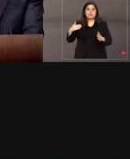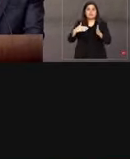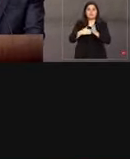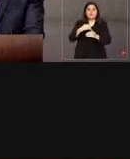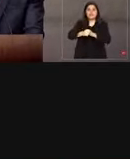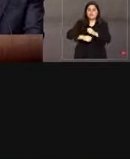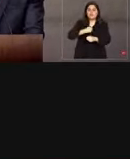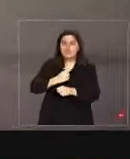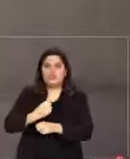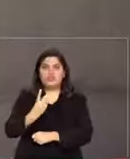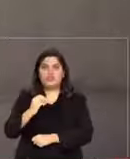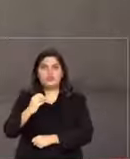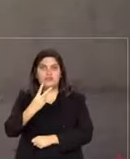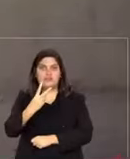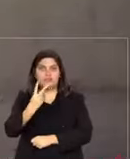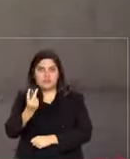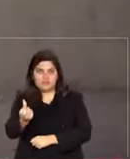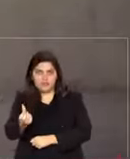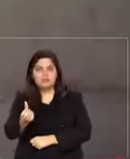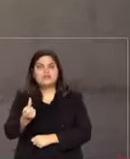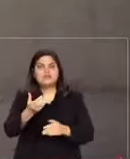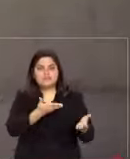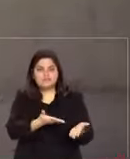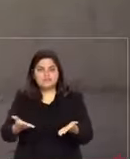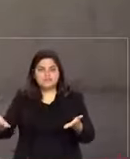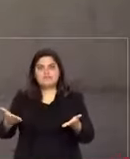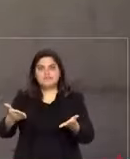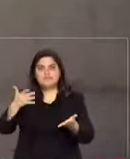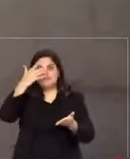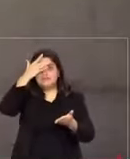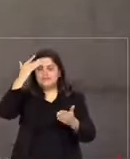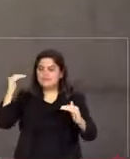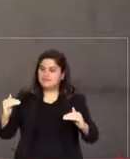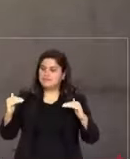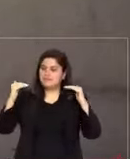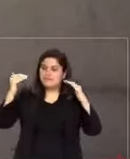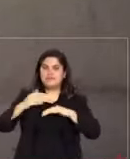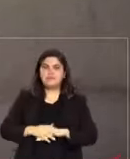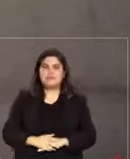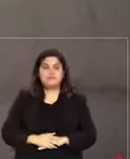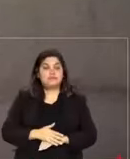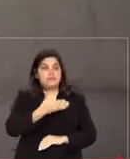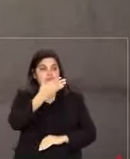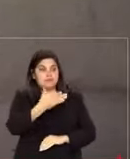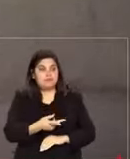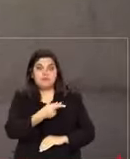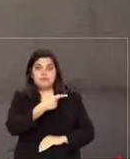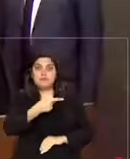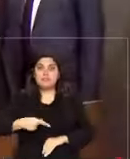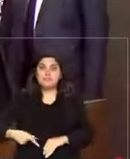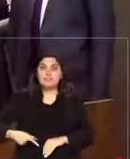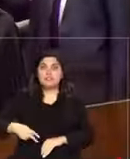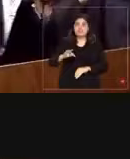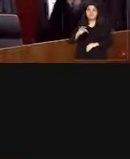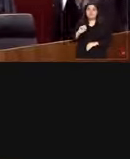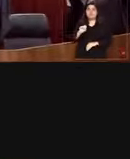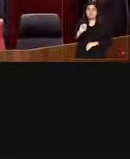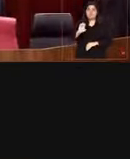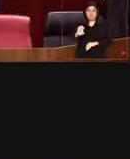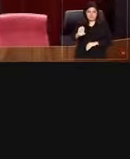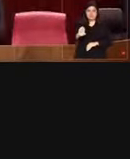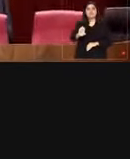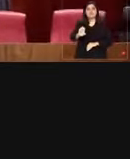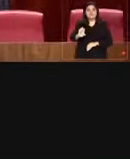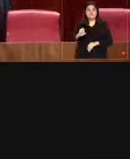2026. Compõe a mesa de honra as seguintes autoridades. Sua Excelência, o senhor presidente do Tribunal Superior